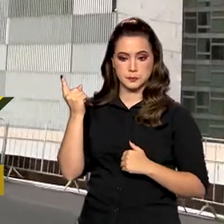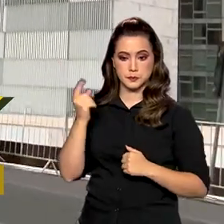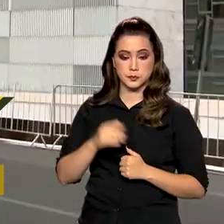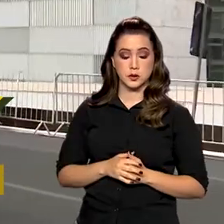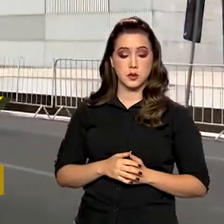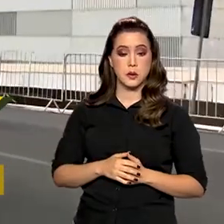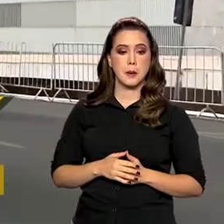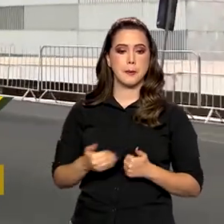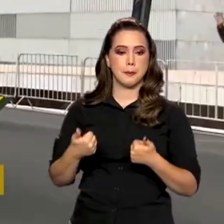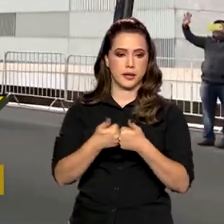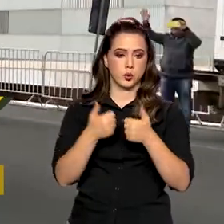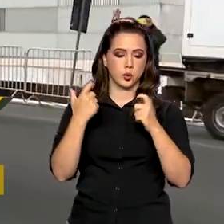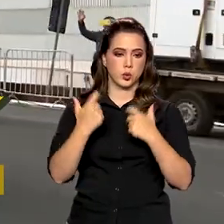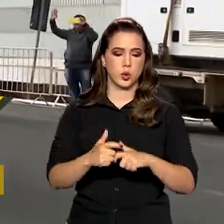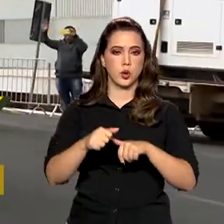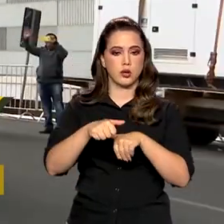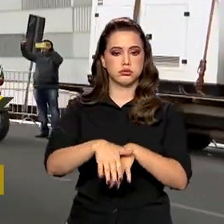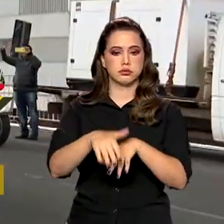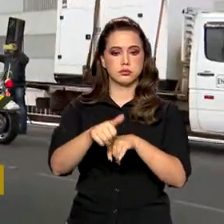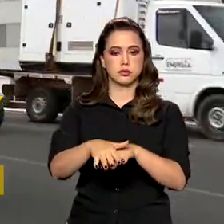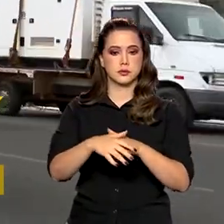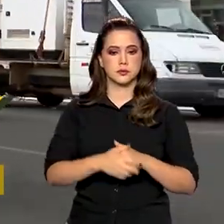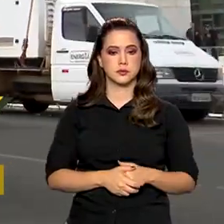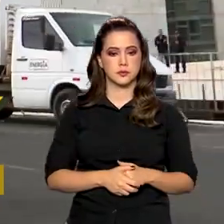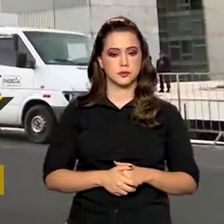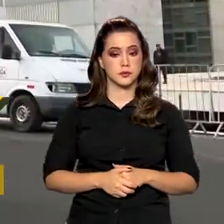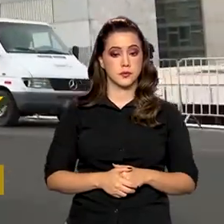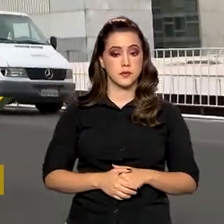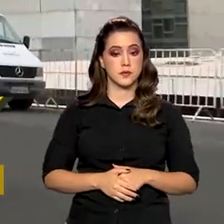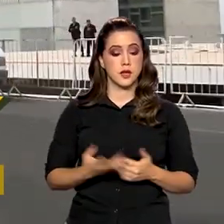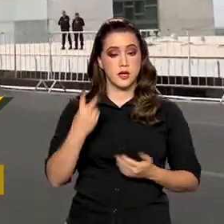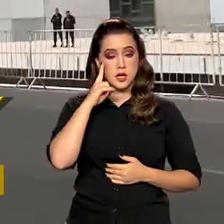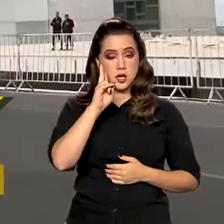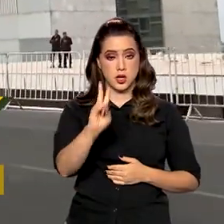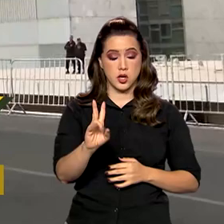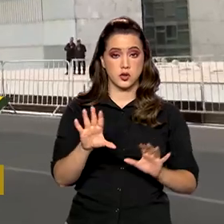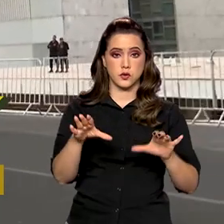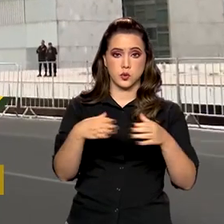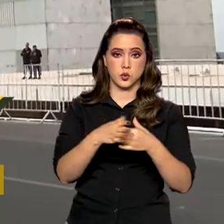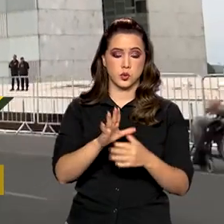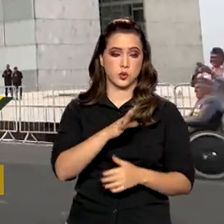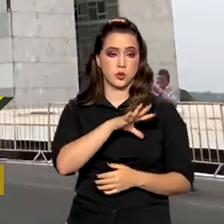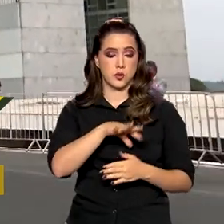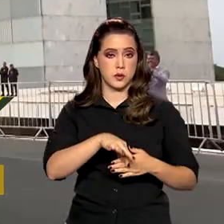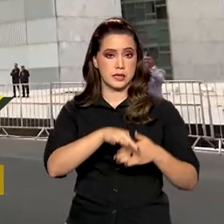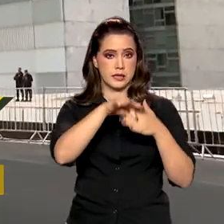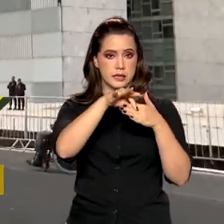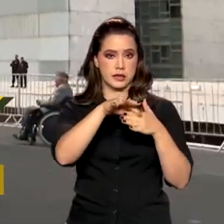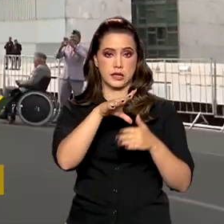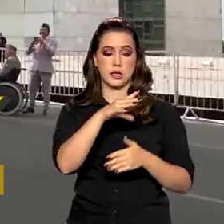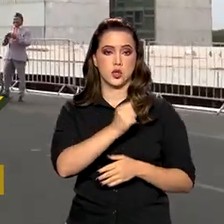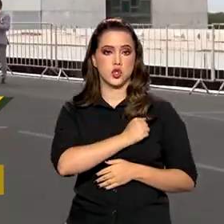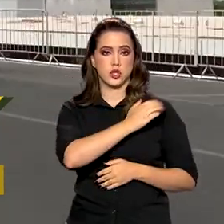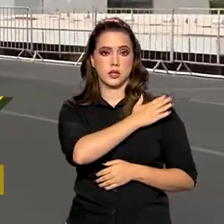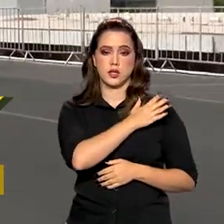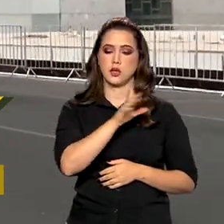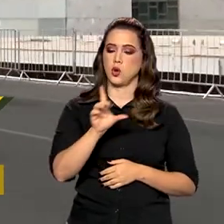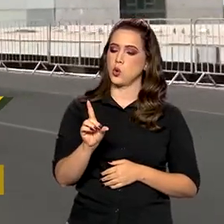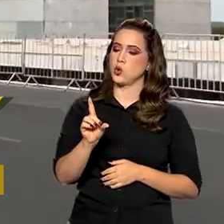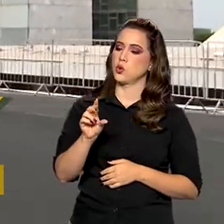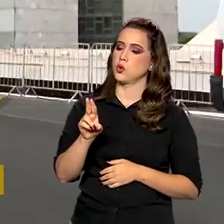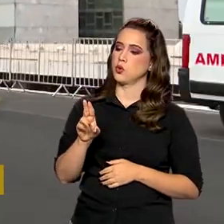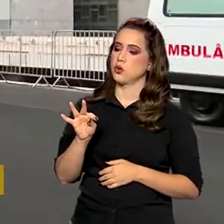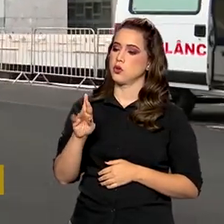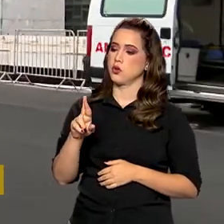desfile. E o Guarani ali na cola, né, coronel? É, o comandante do desfile, né, o general Dutra, vem à retaguarda já